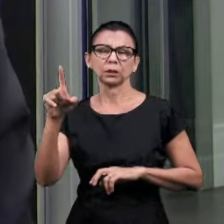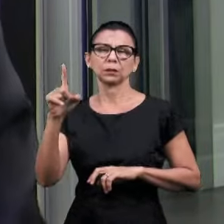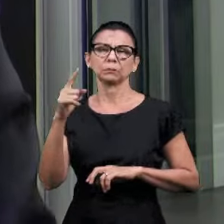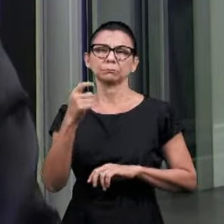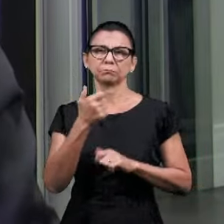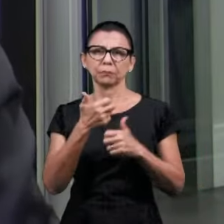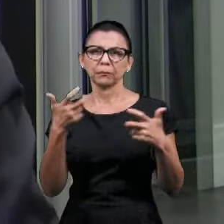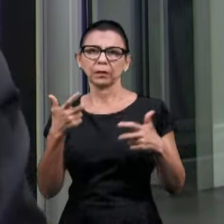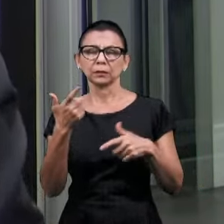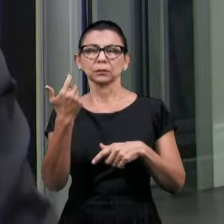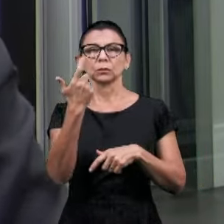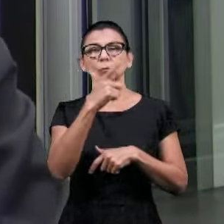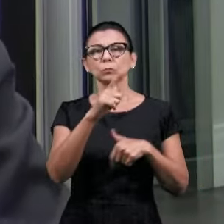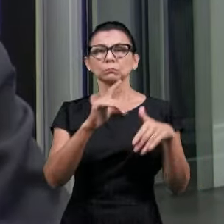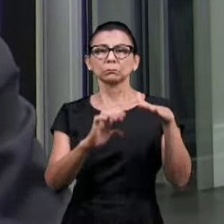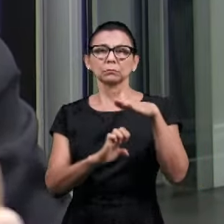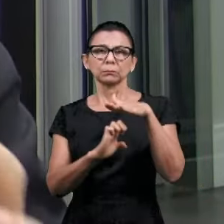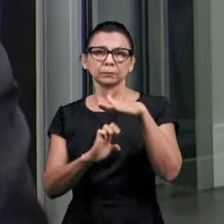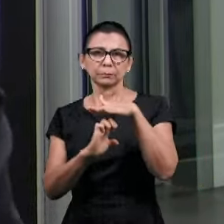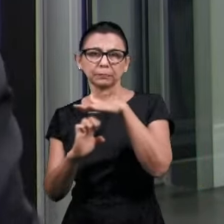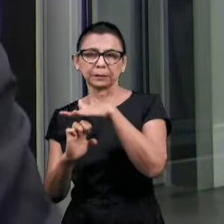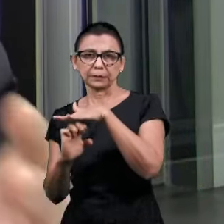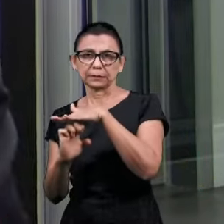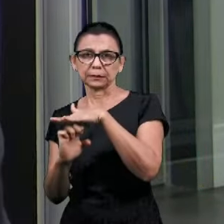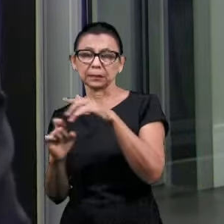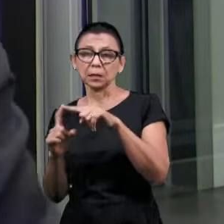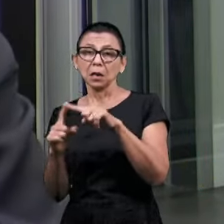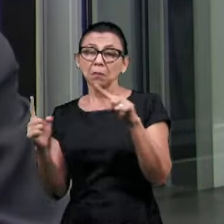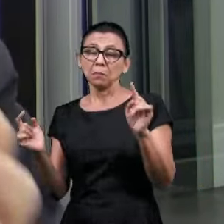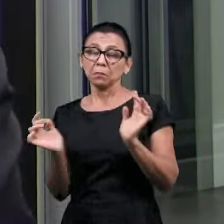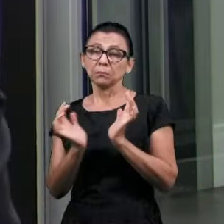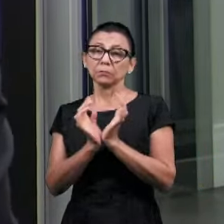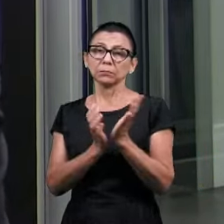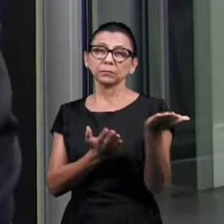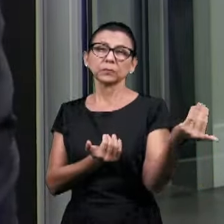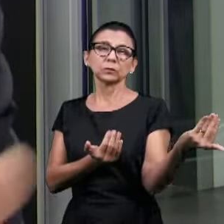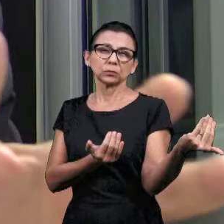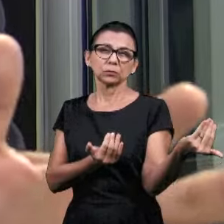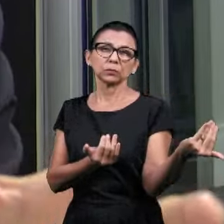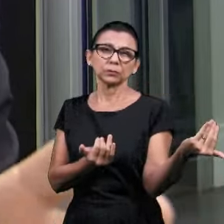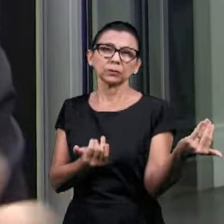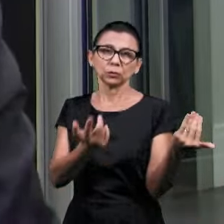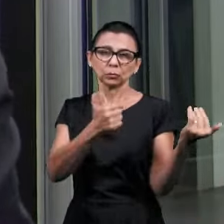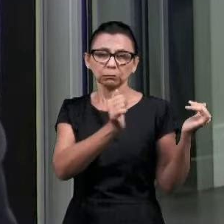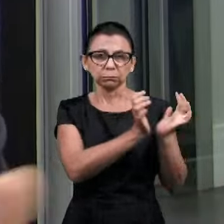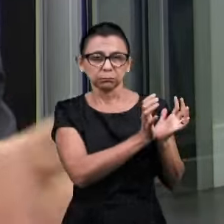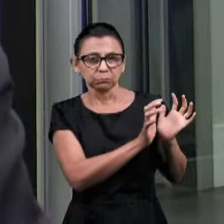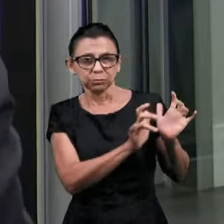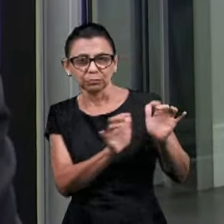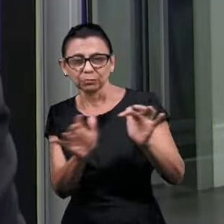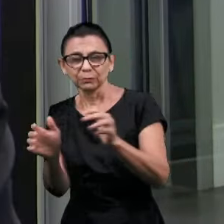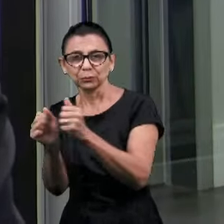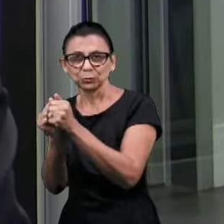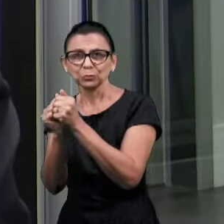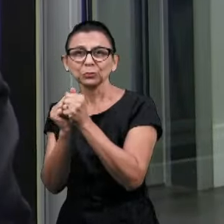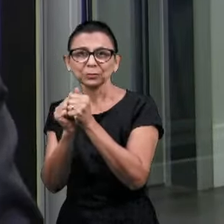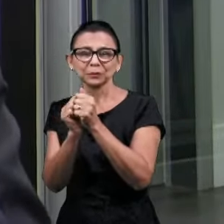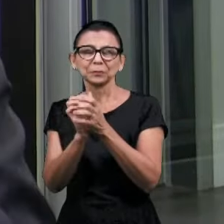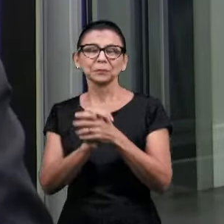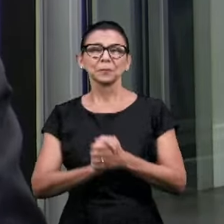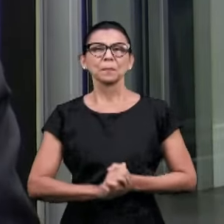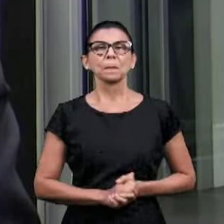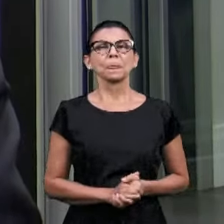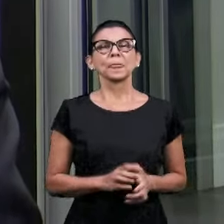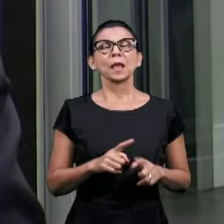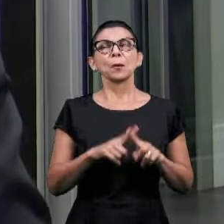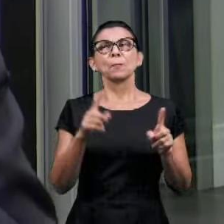Mas praticamente, como a turma foi jovem, né, naquela época, todo mundo quer ir junto, né, para estar junto. Mas diz